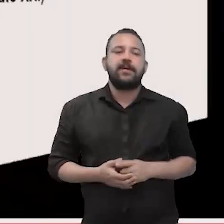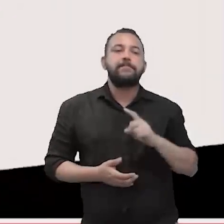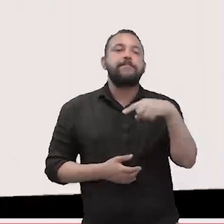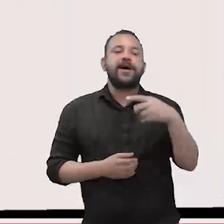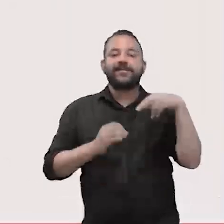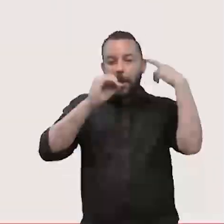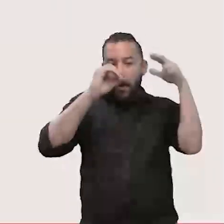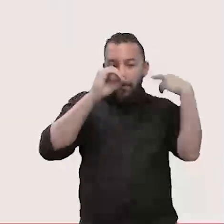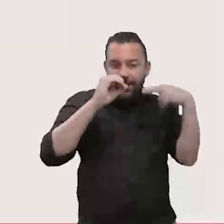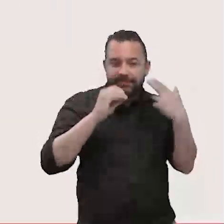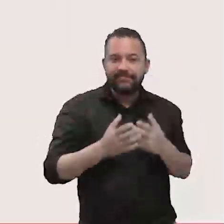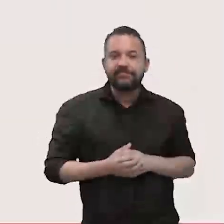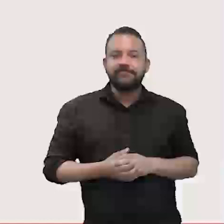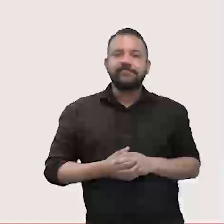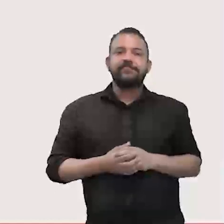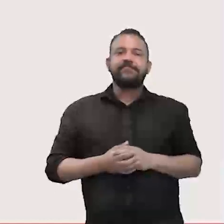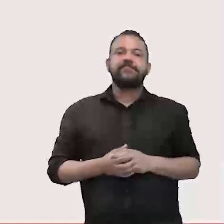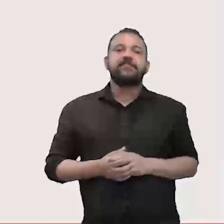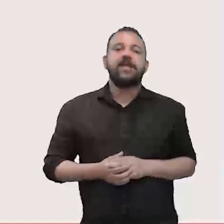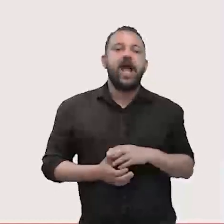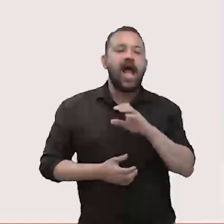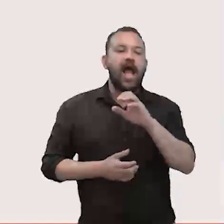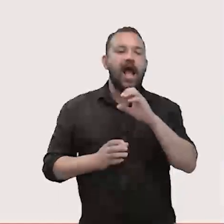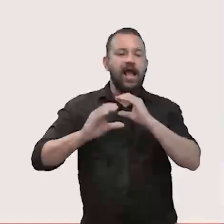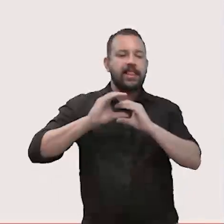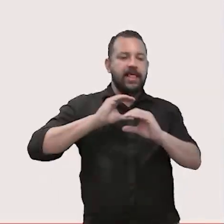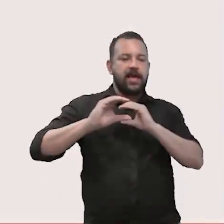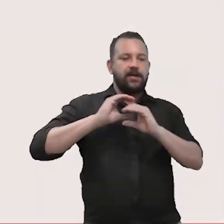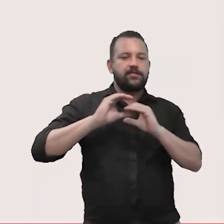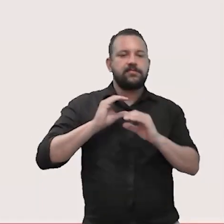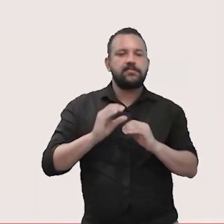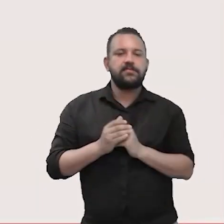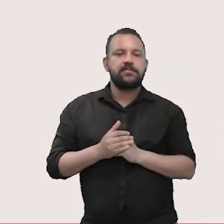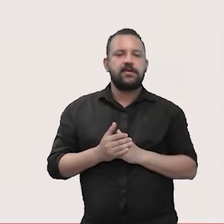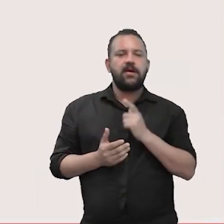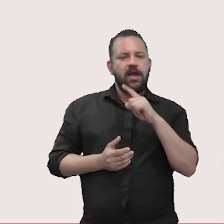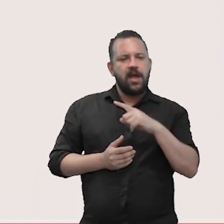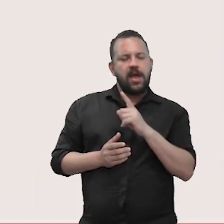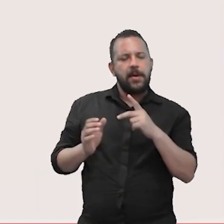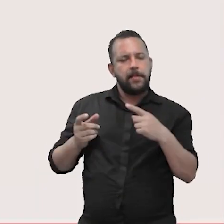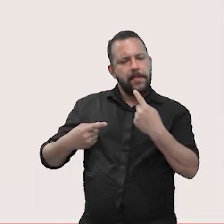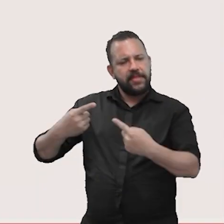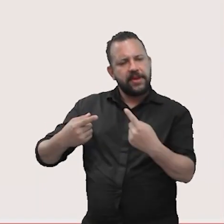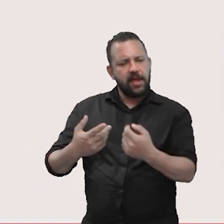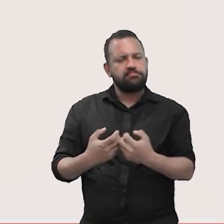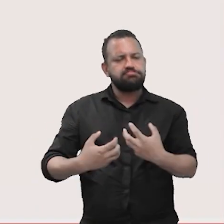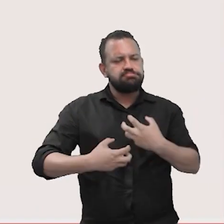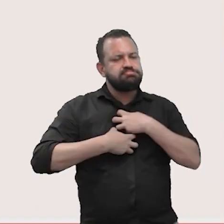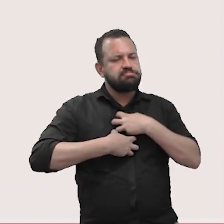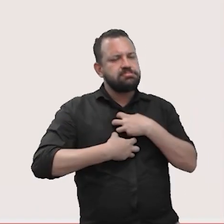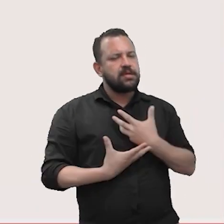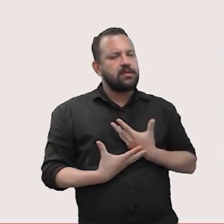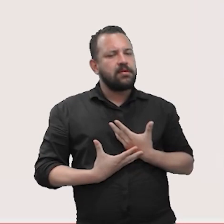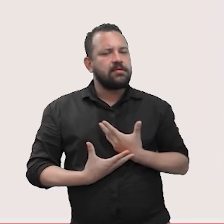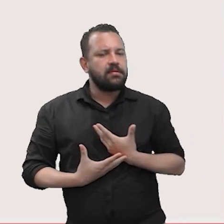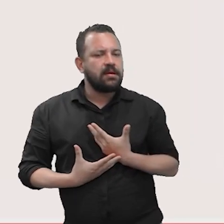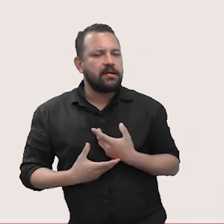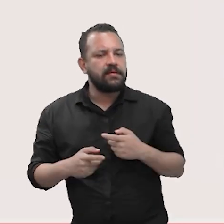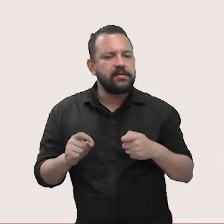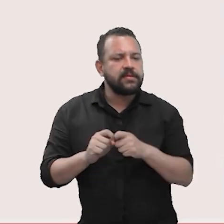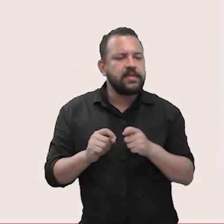Robertão. Canal, olha. Suporte material ou sensorial através do qual se faz